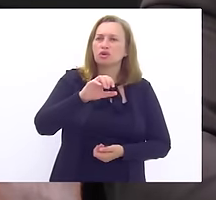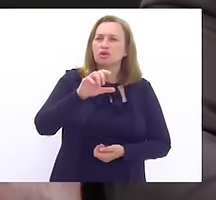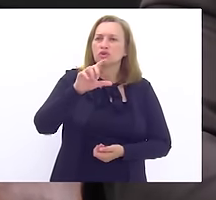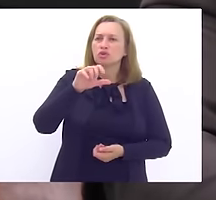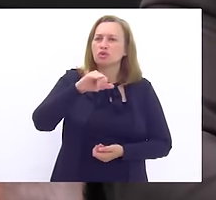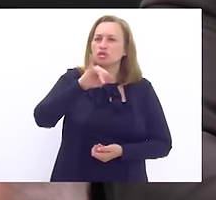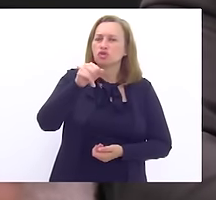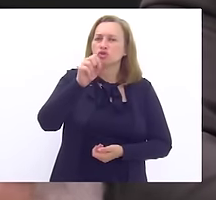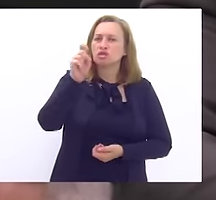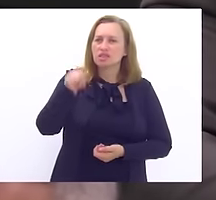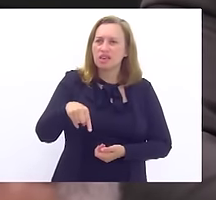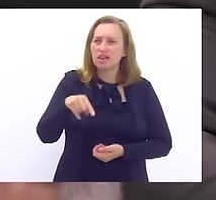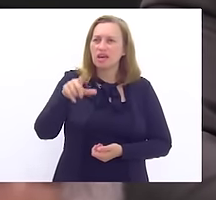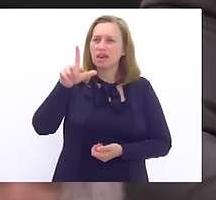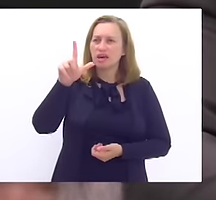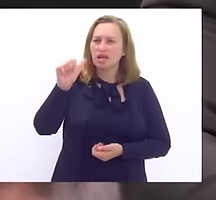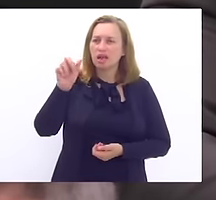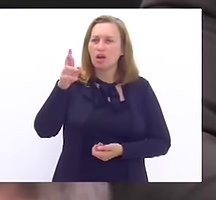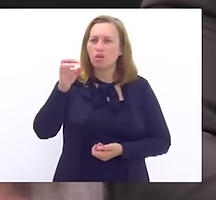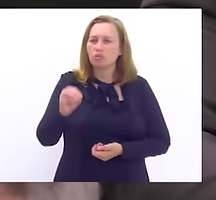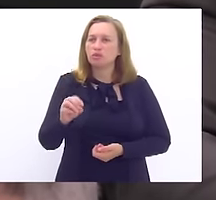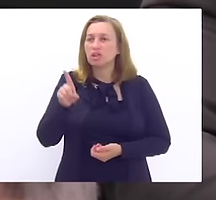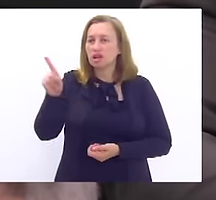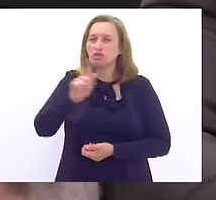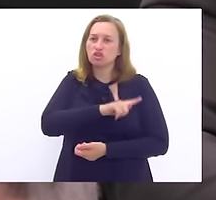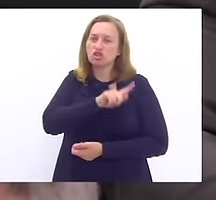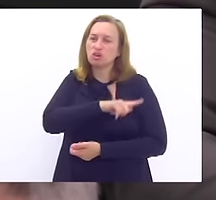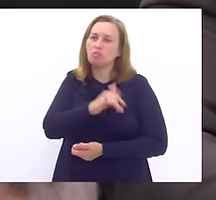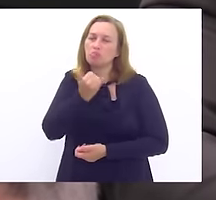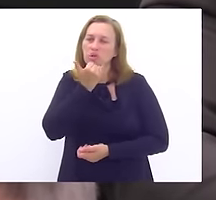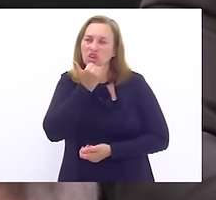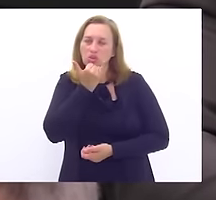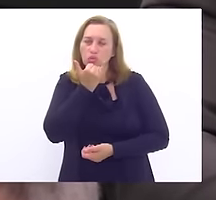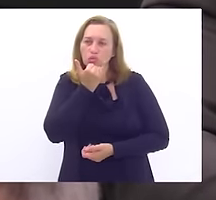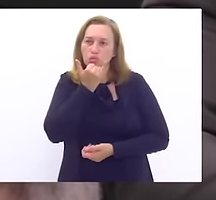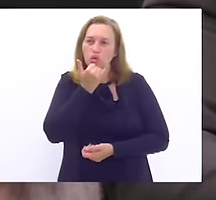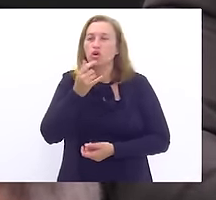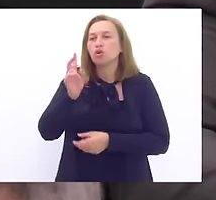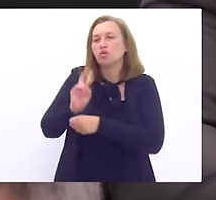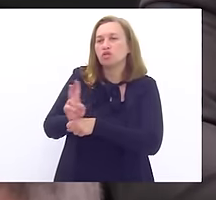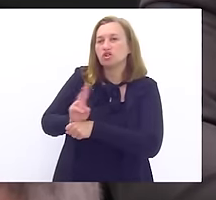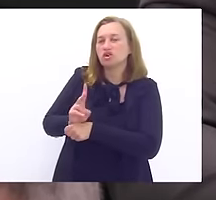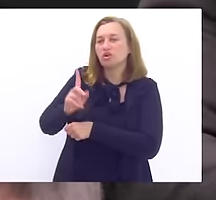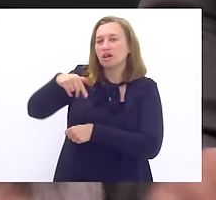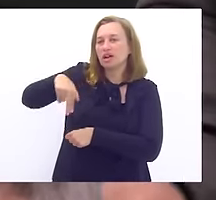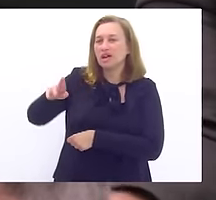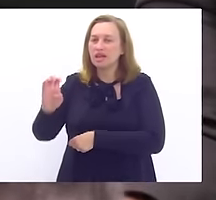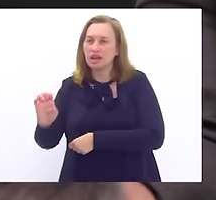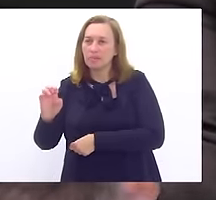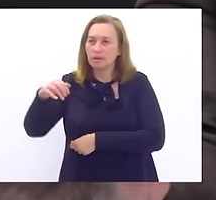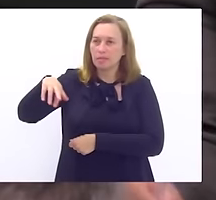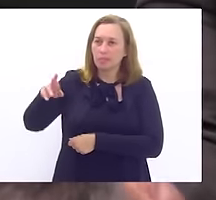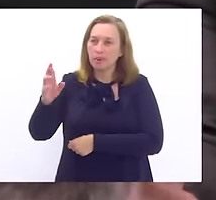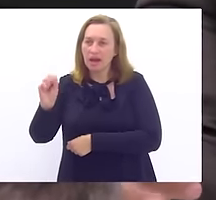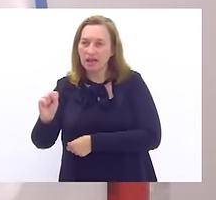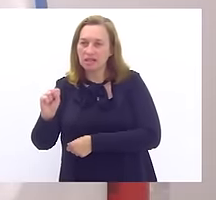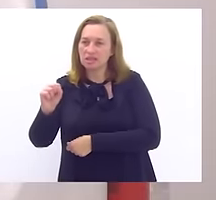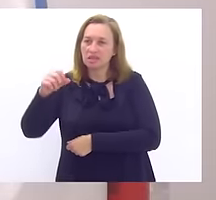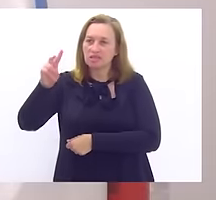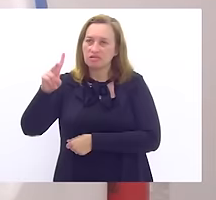Vilela ele é o gestor perdão ele é o gestor do contrato o fiscal é Guilherme Marques Viana